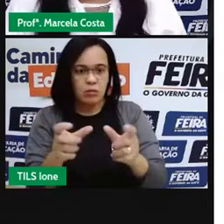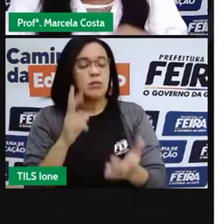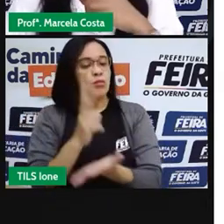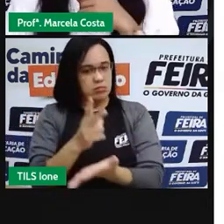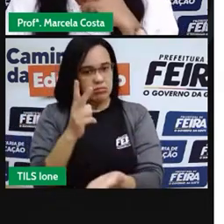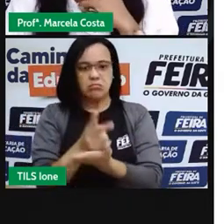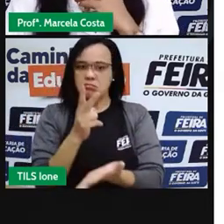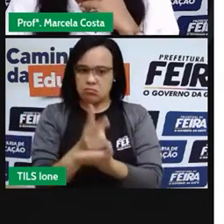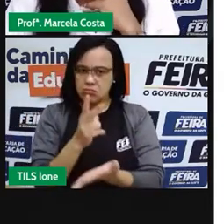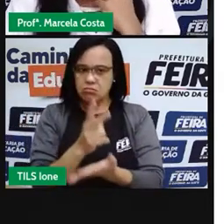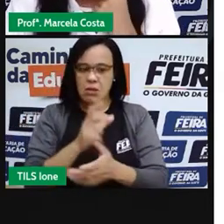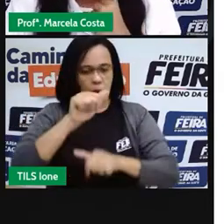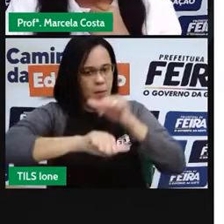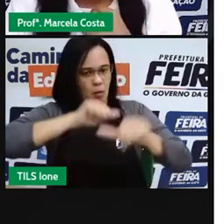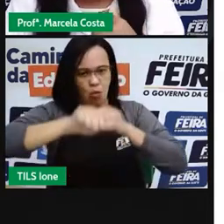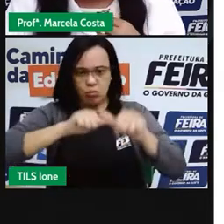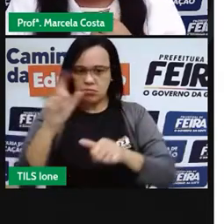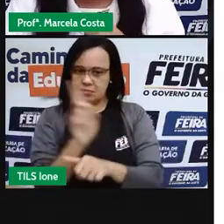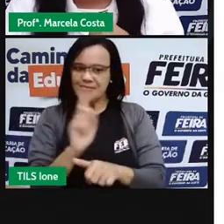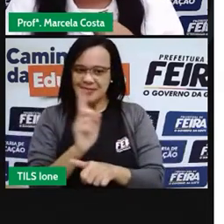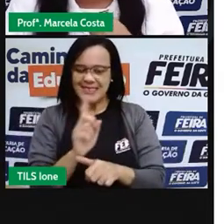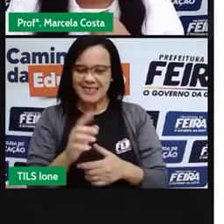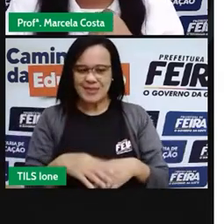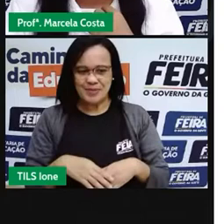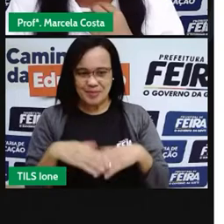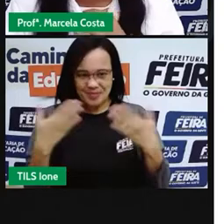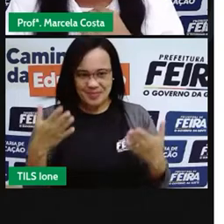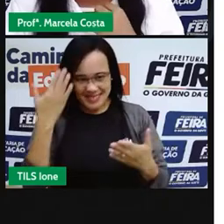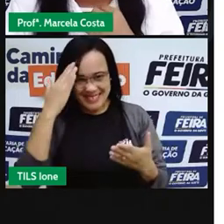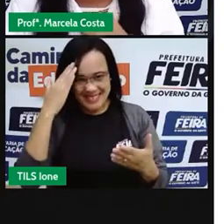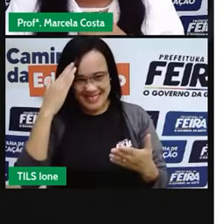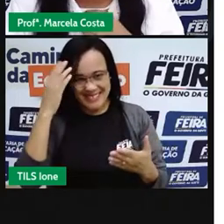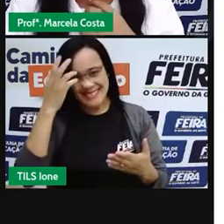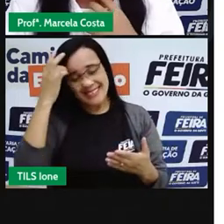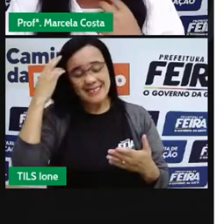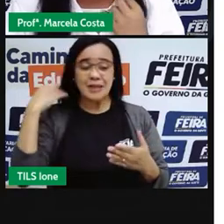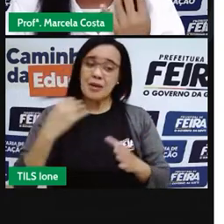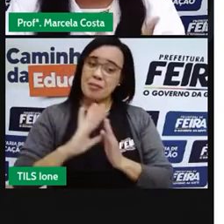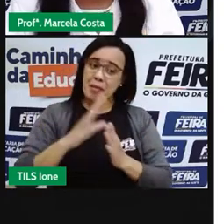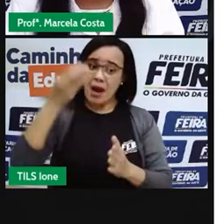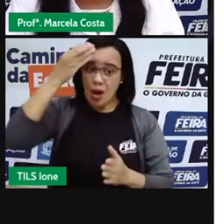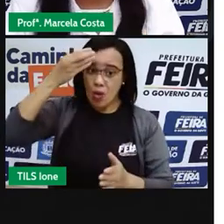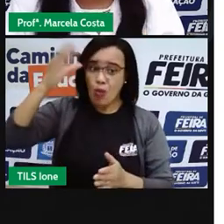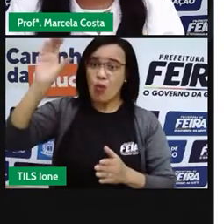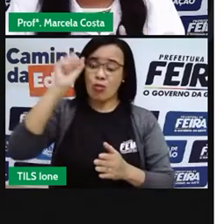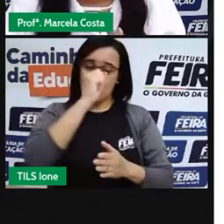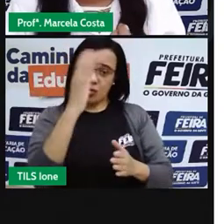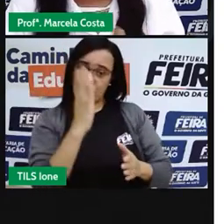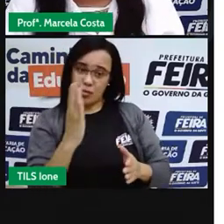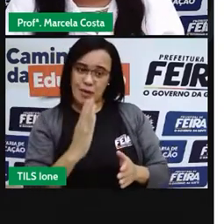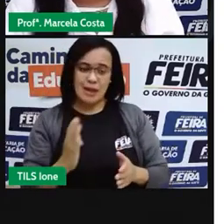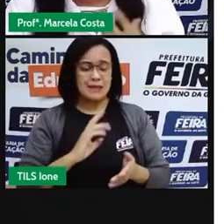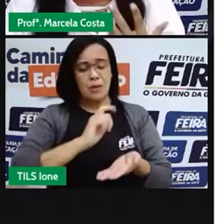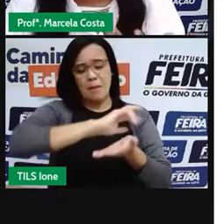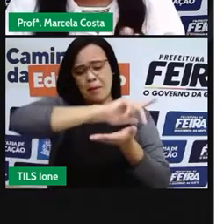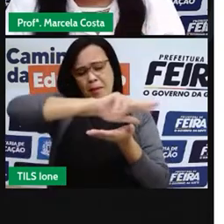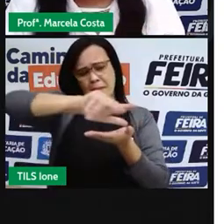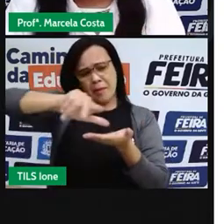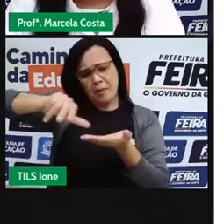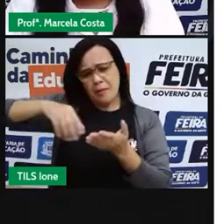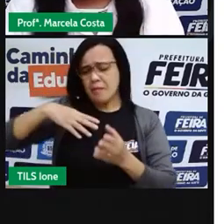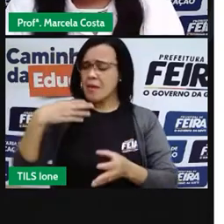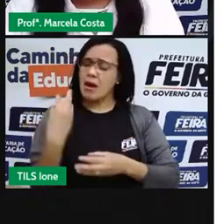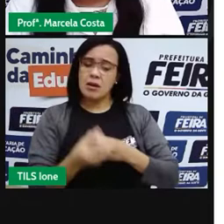Então, aqui na nossa cultura brasileira, a gente vai ter diversas lendas, como